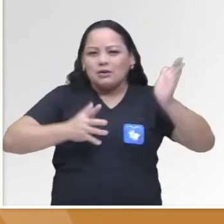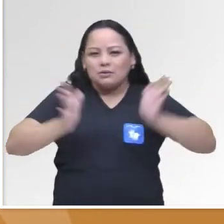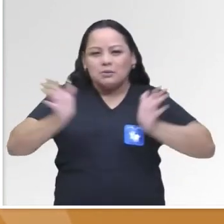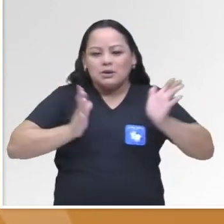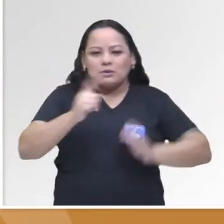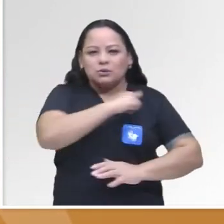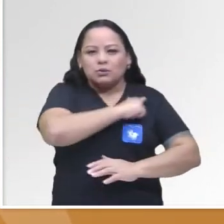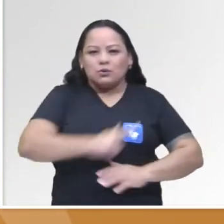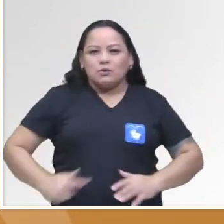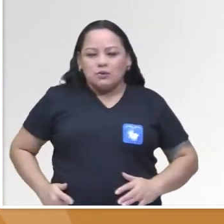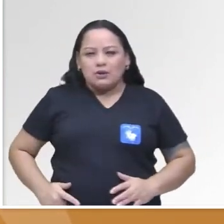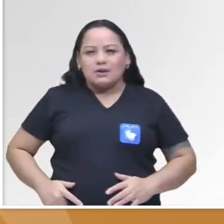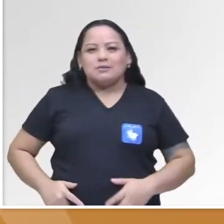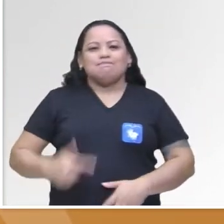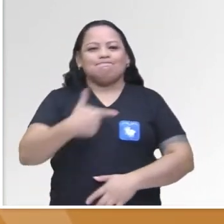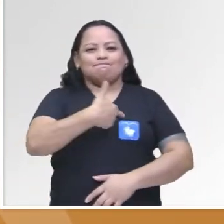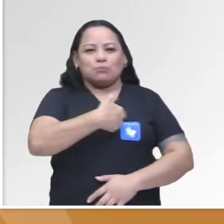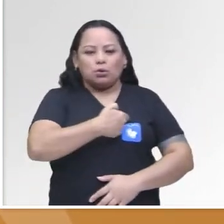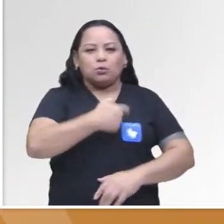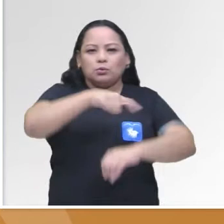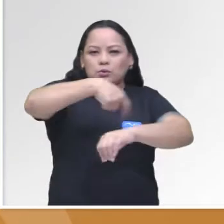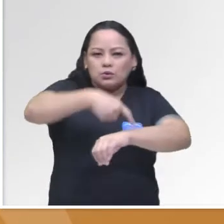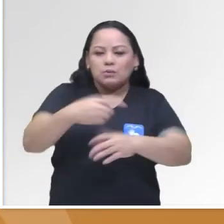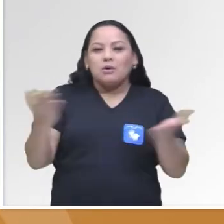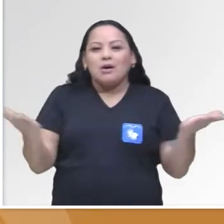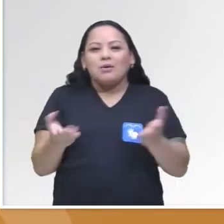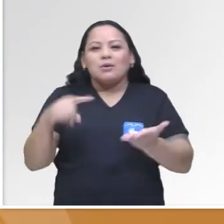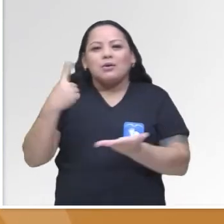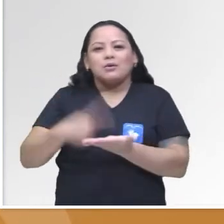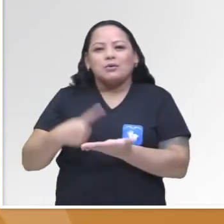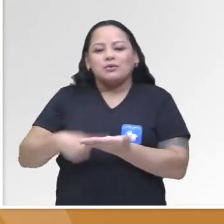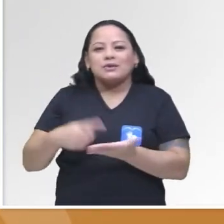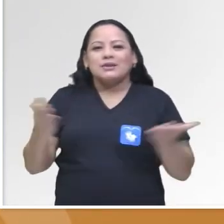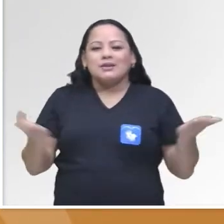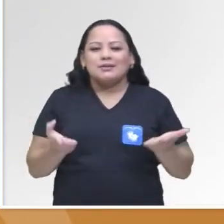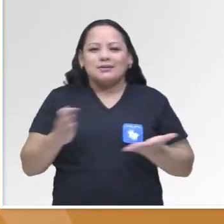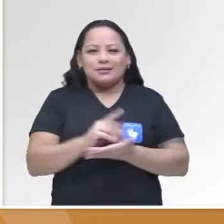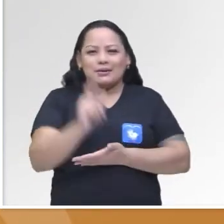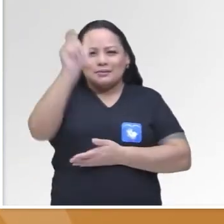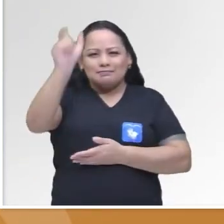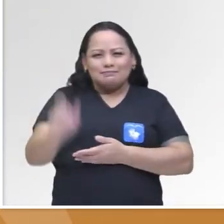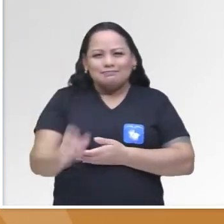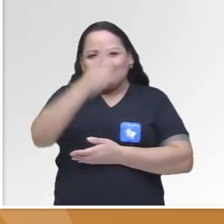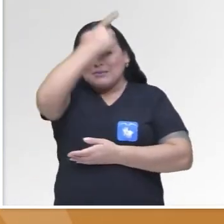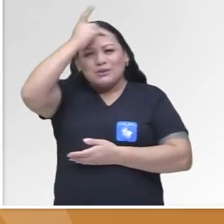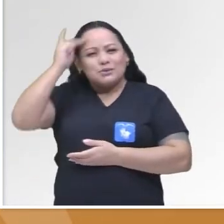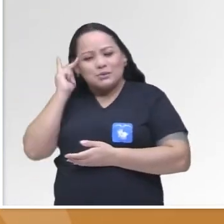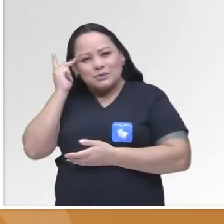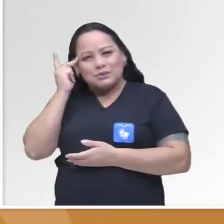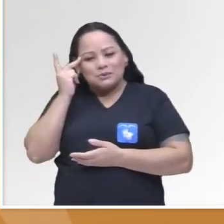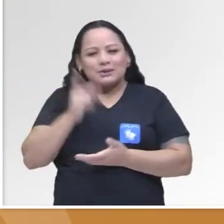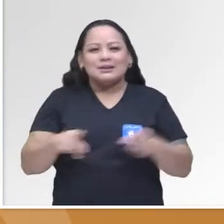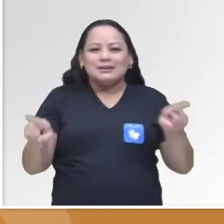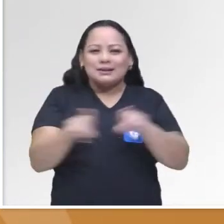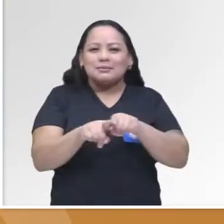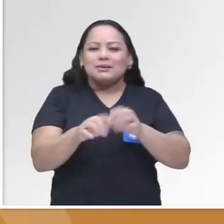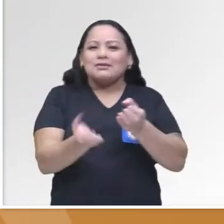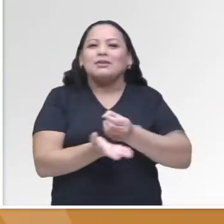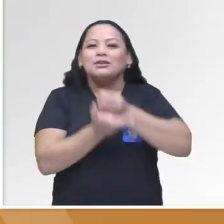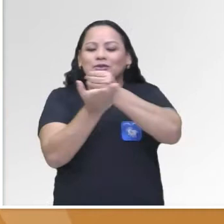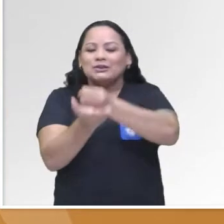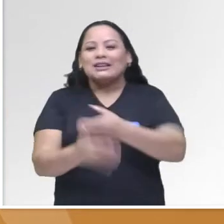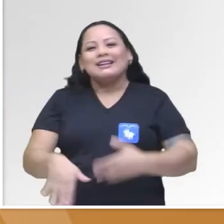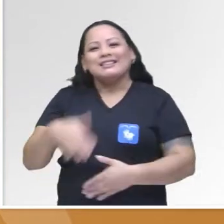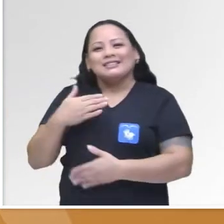chamado de Era Vargas. E por isso eu quero convidar aqui uma pessoa, tá, que vai fazer parte aqui da nossa aula, vai aparecer aqui do